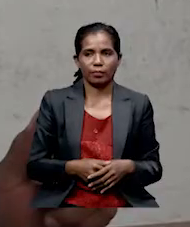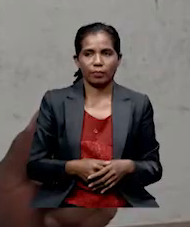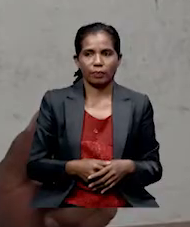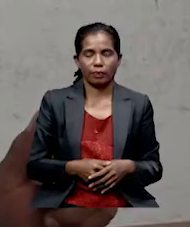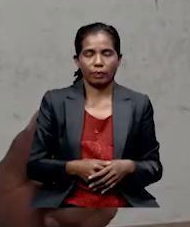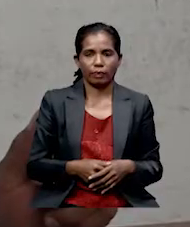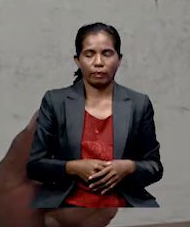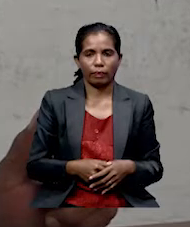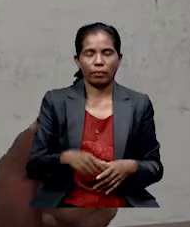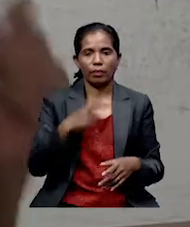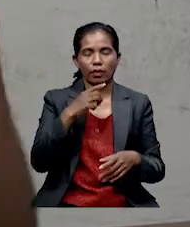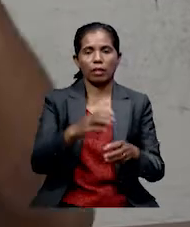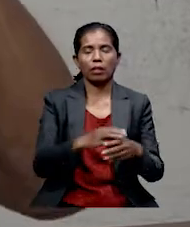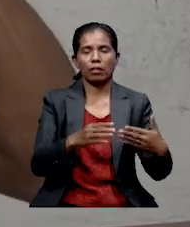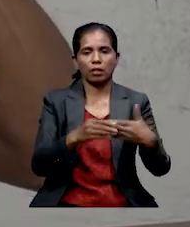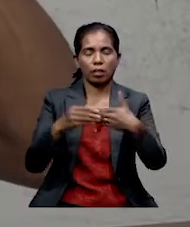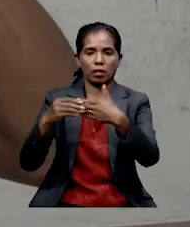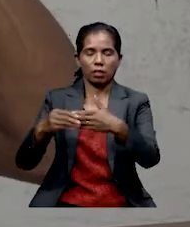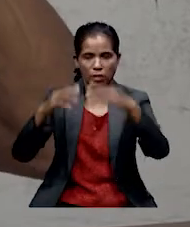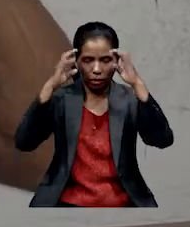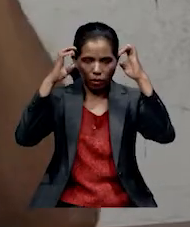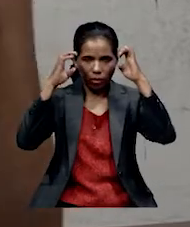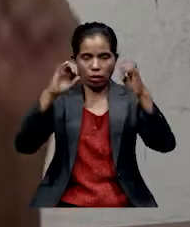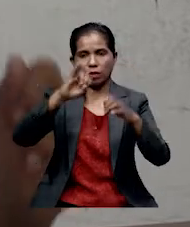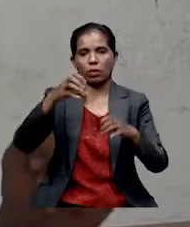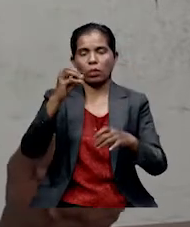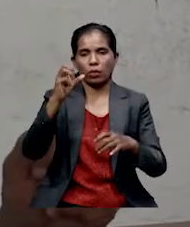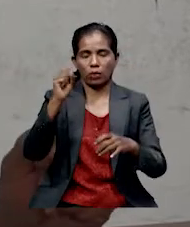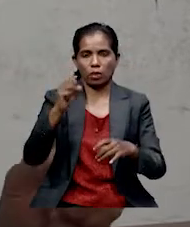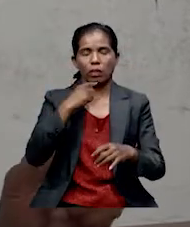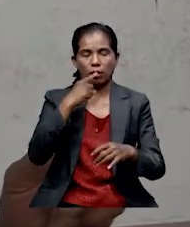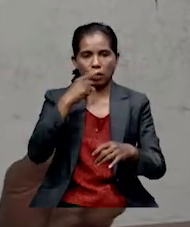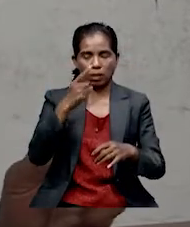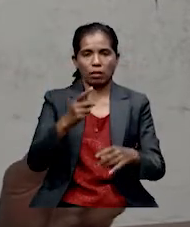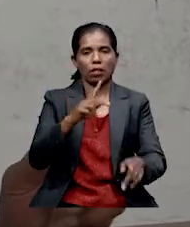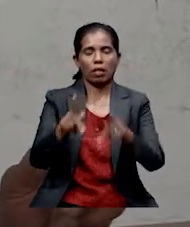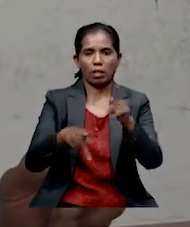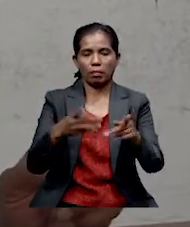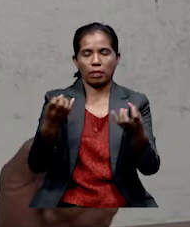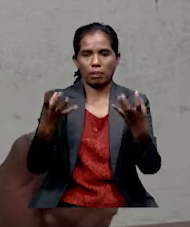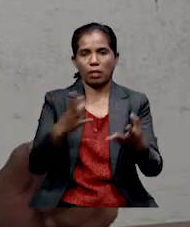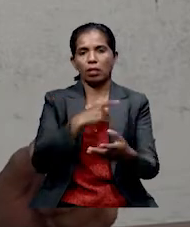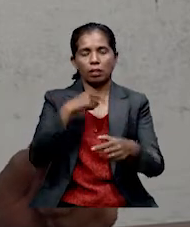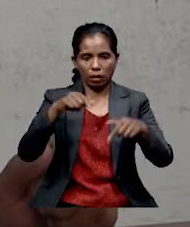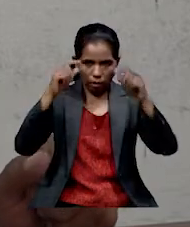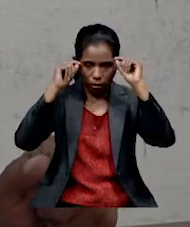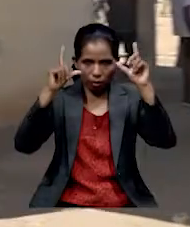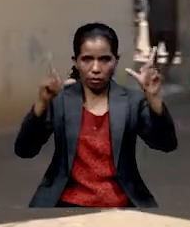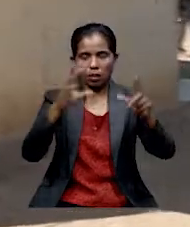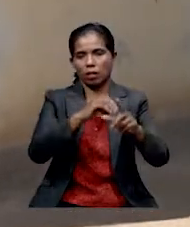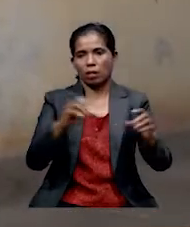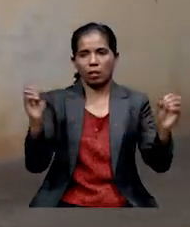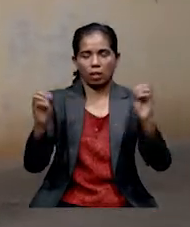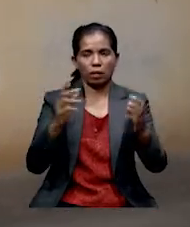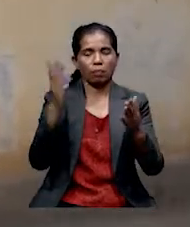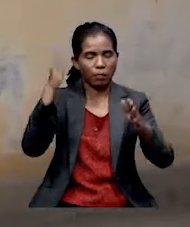Coordenador Nacional Timor-Leste Coalition for Education, José Monteiro, reconhece quase a população e território de Timor-Leste lamenta o